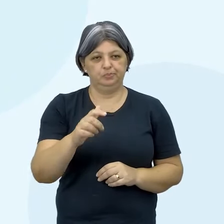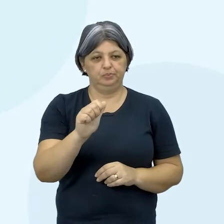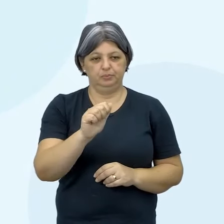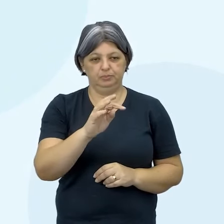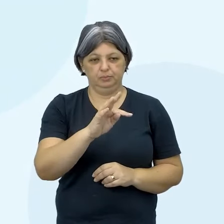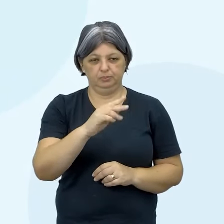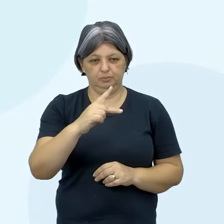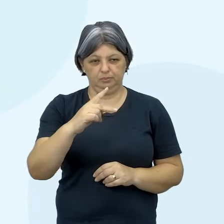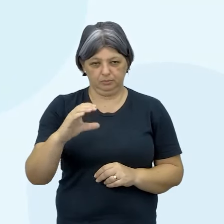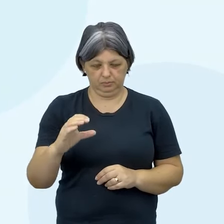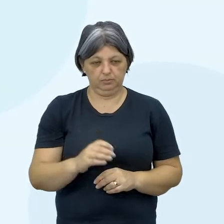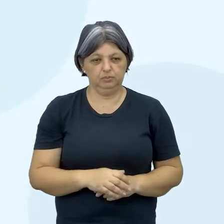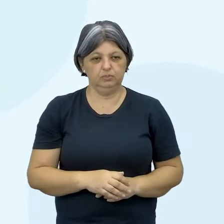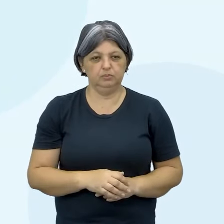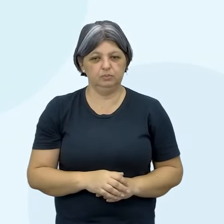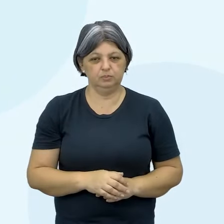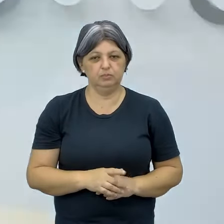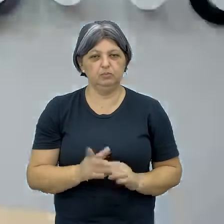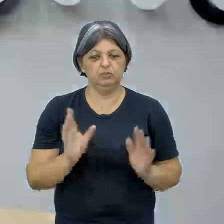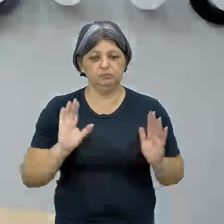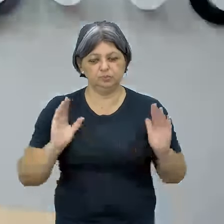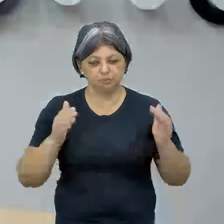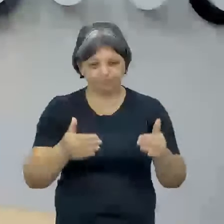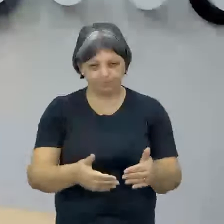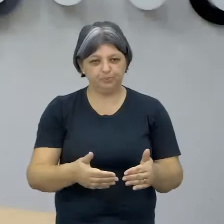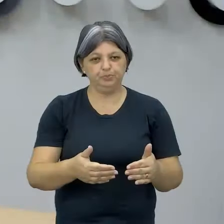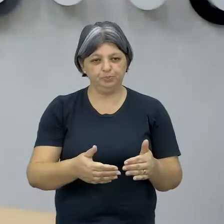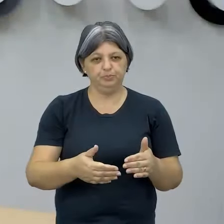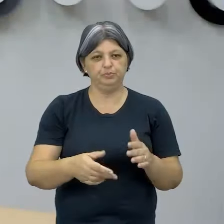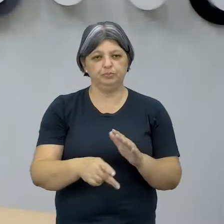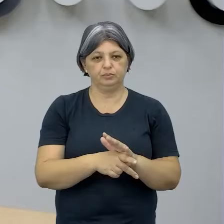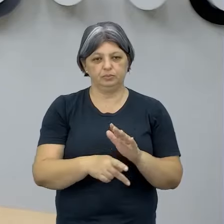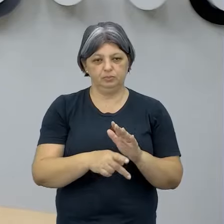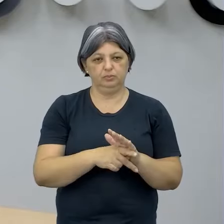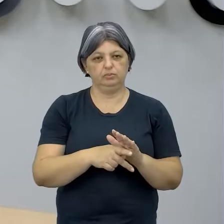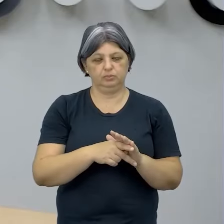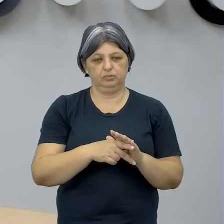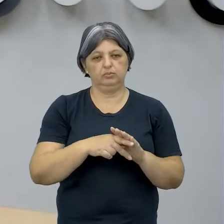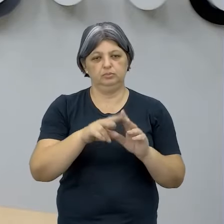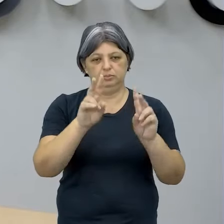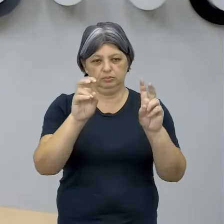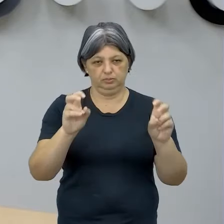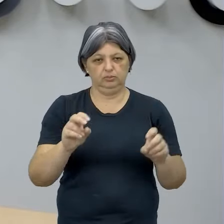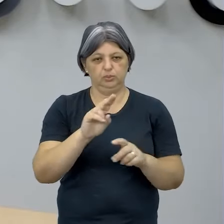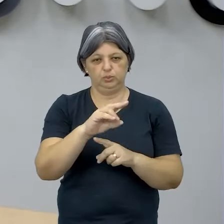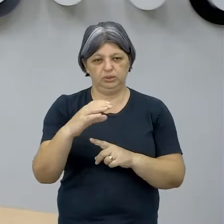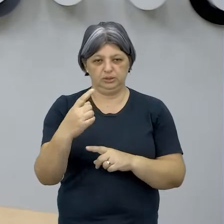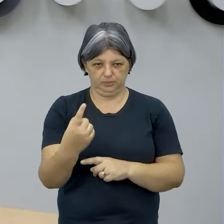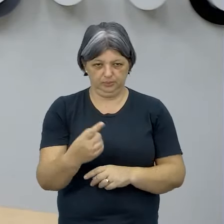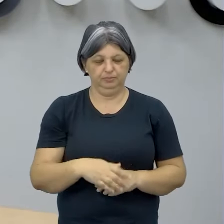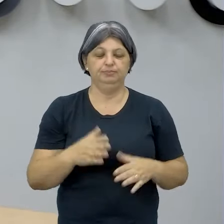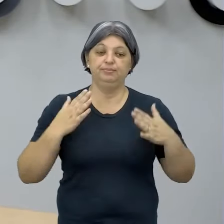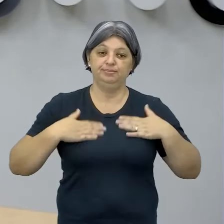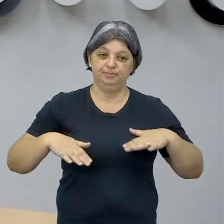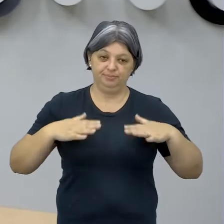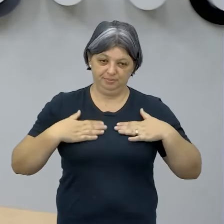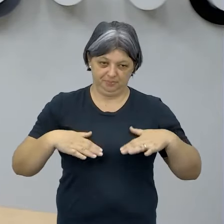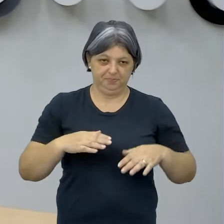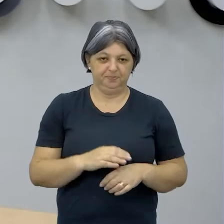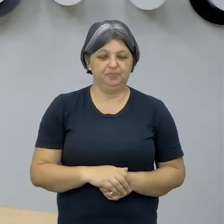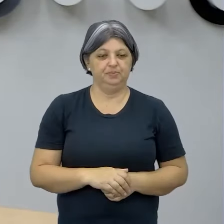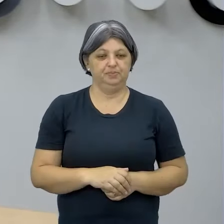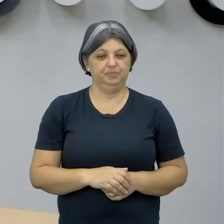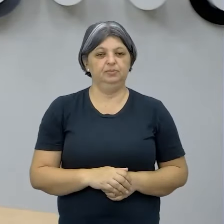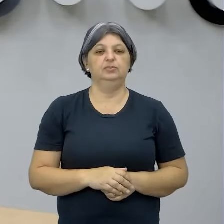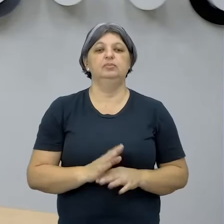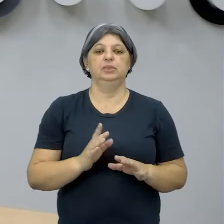gente vai focar especificamente nos componentes aí da unidade curricular 1, tá bom? Então, fiquem tranquilos aí quanto a isso, mas